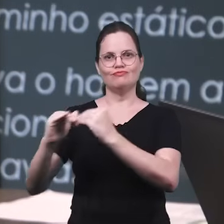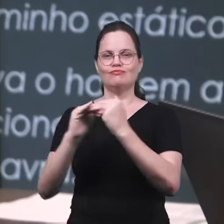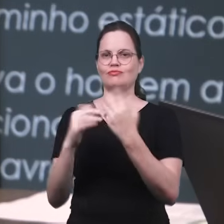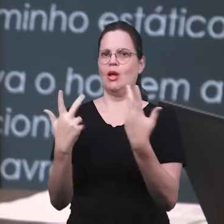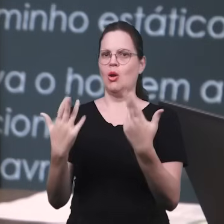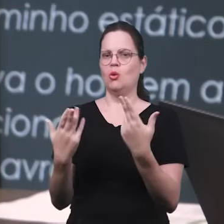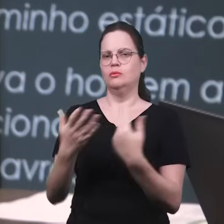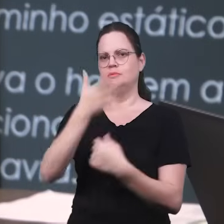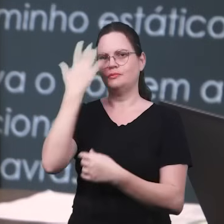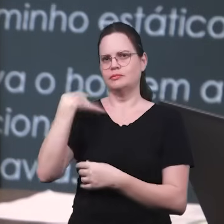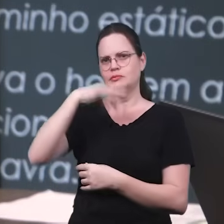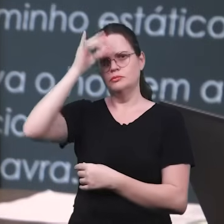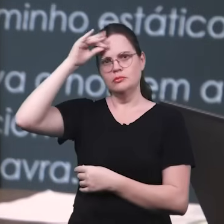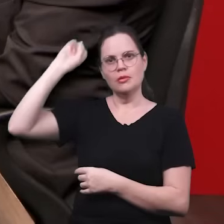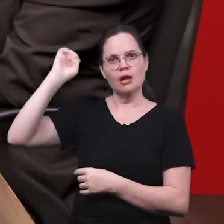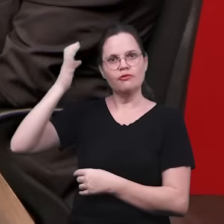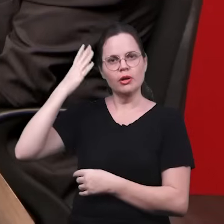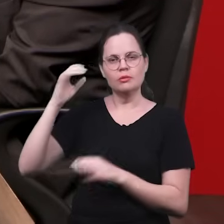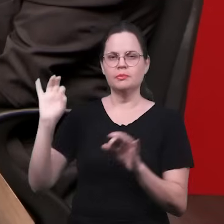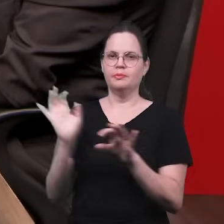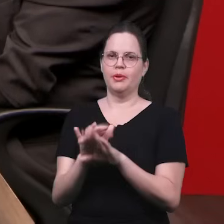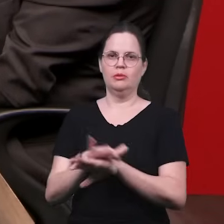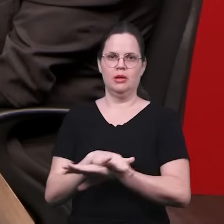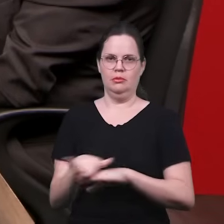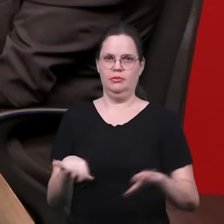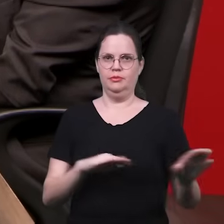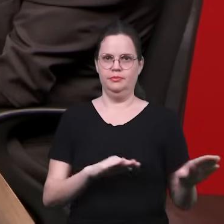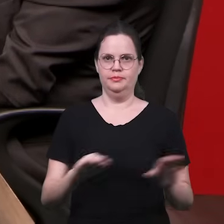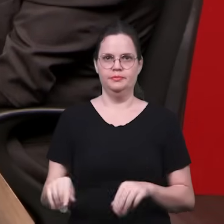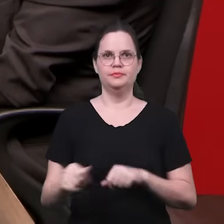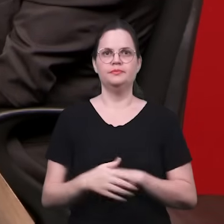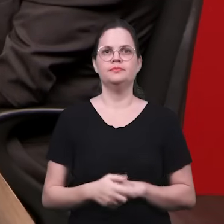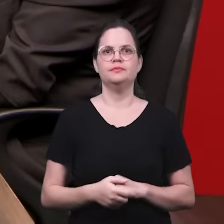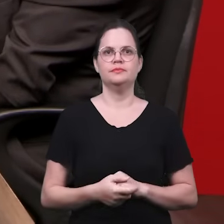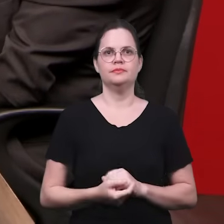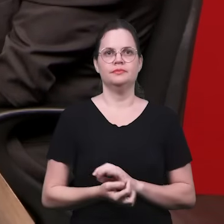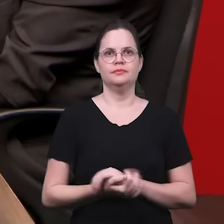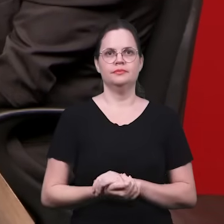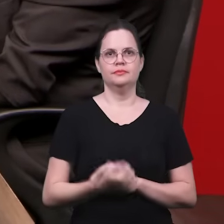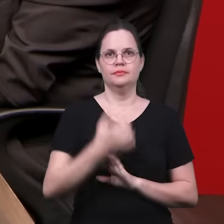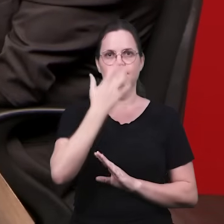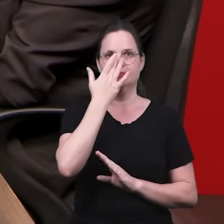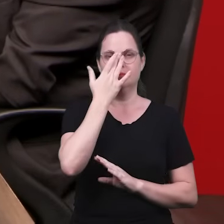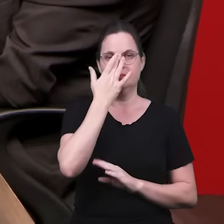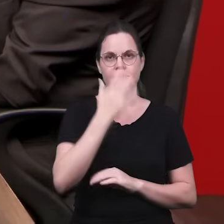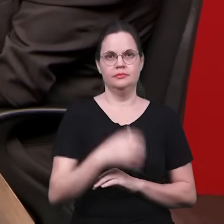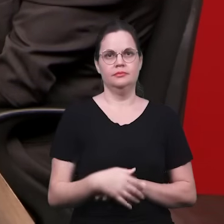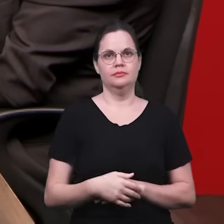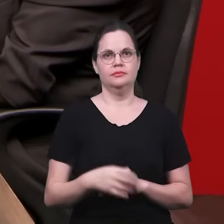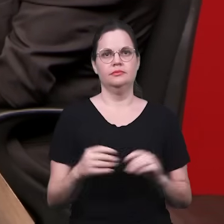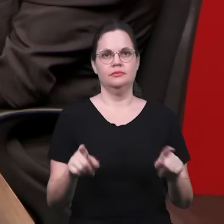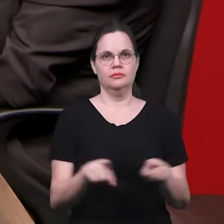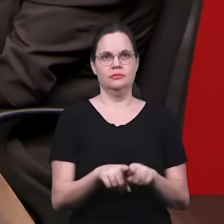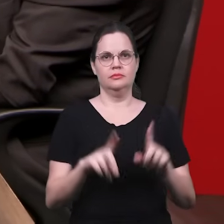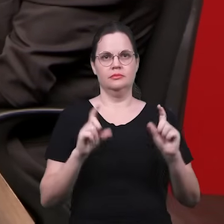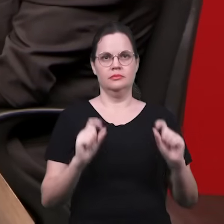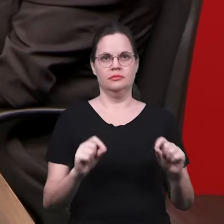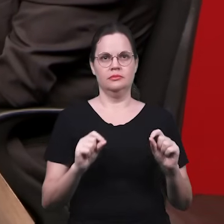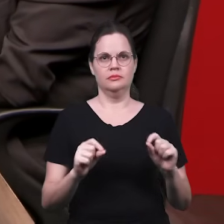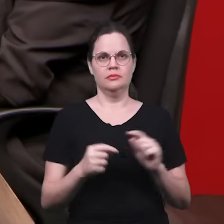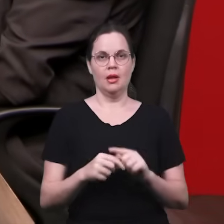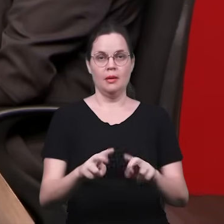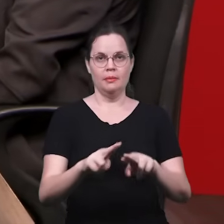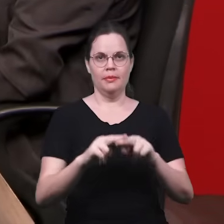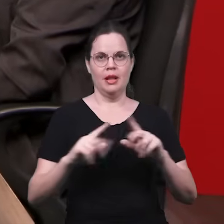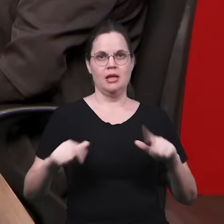o Evangelho mostra o contraponto da interpretação, né? Mas, pela palavra, por meio da ação